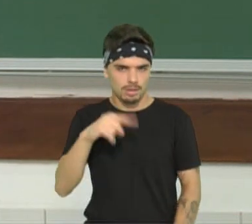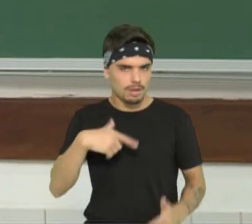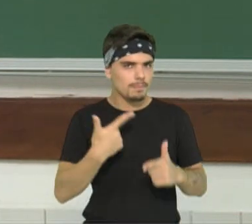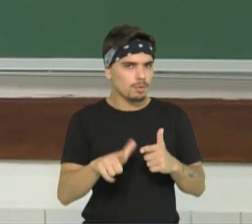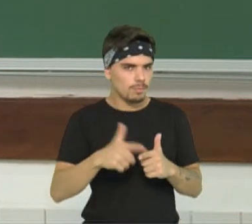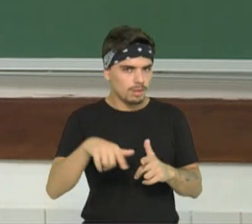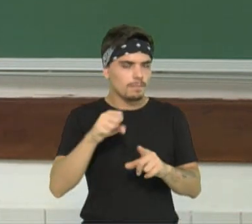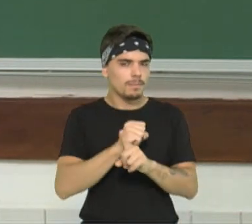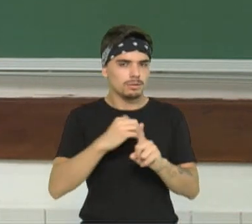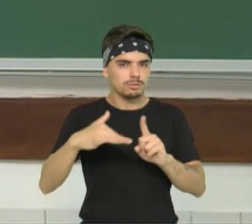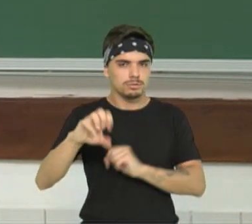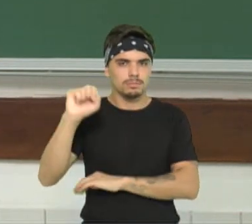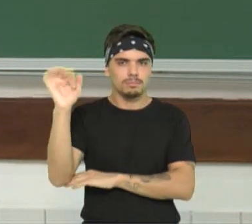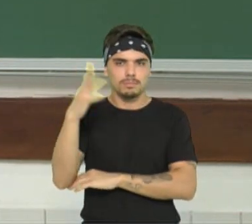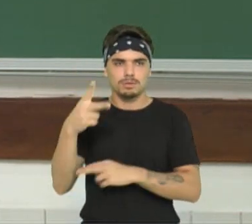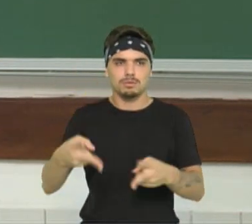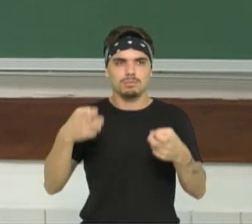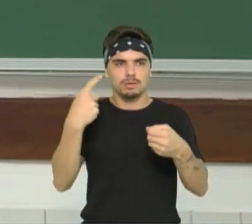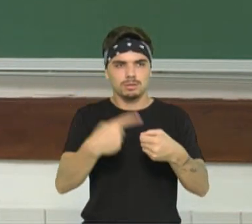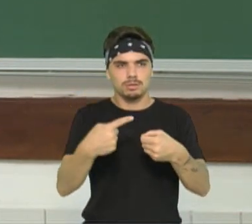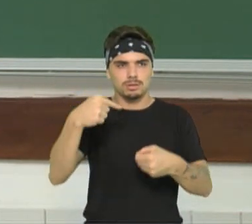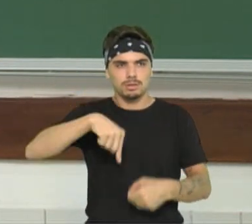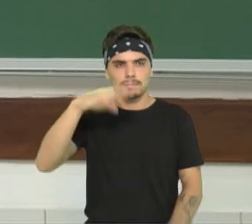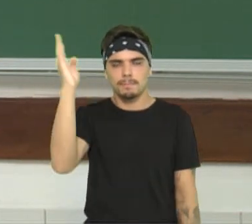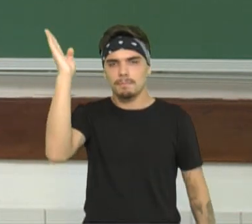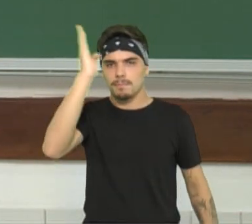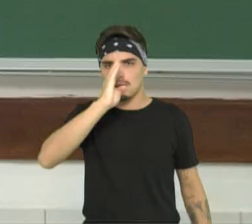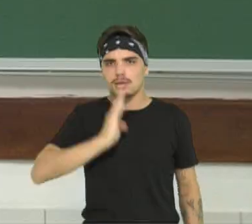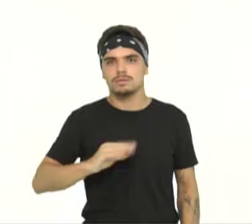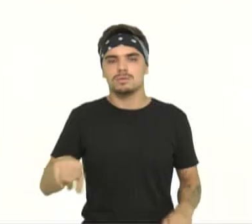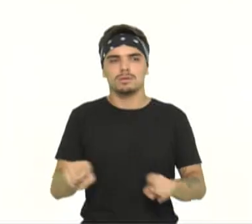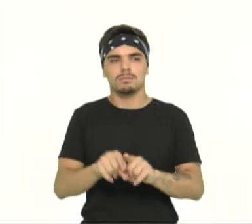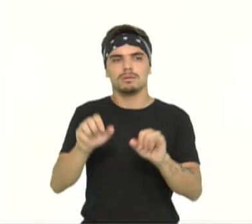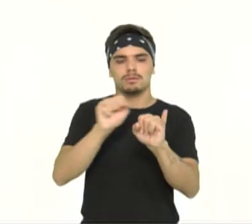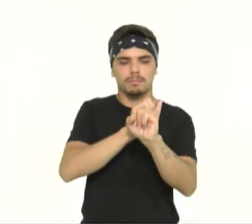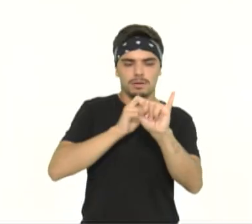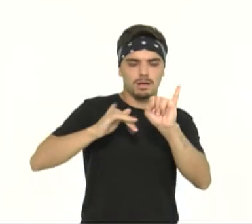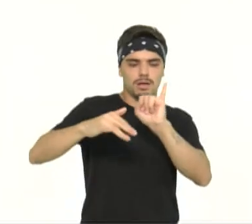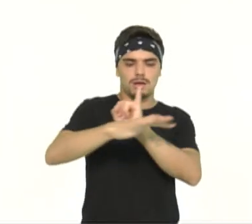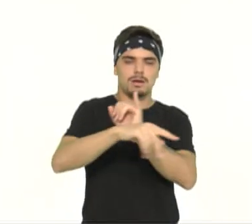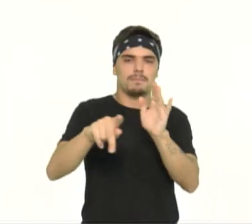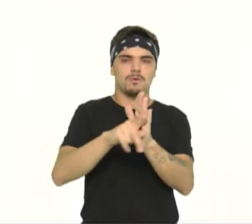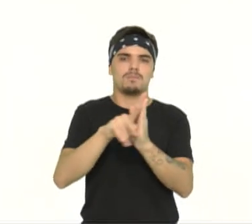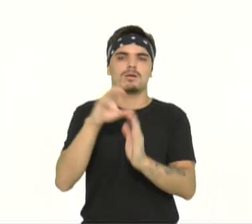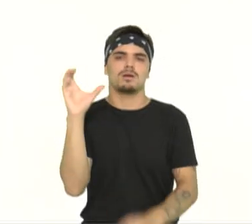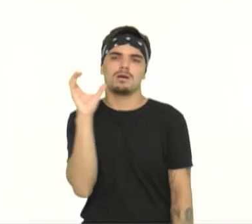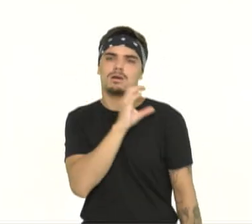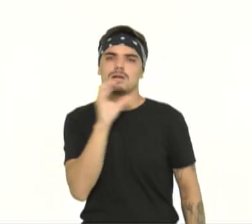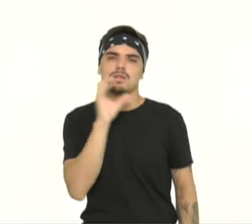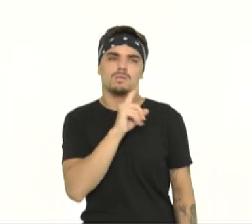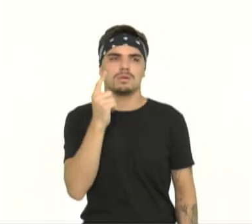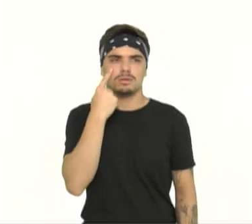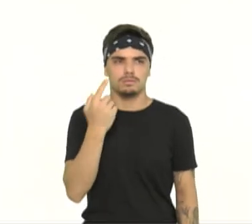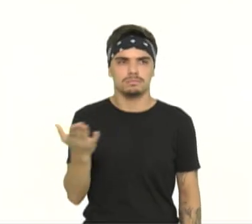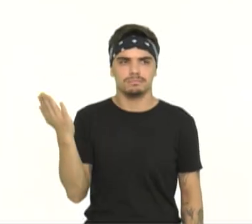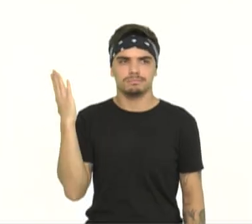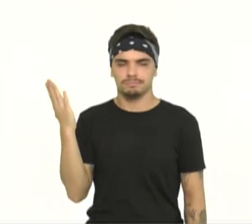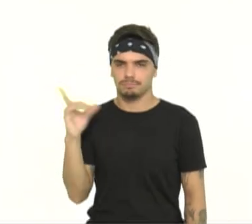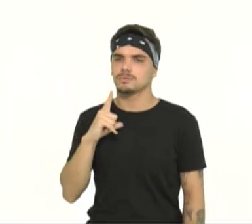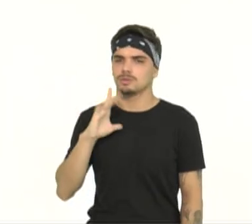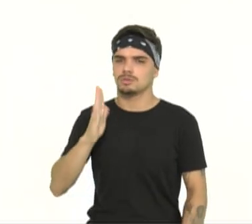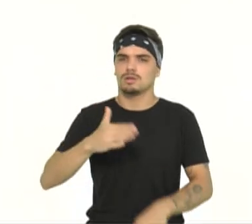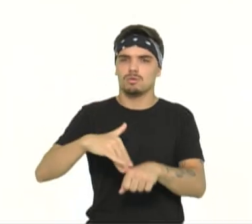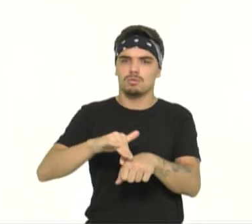ambiental que pode ser observado nas cidades brasileiras. E as ilhas de calor? Isso é um fenômeno climático que também conversamos na